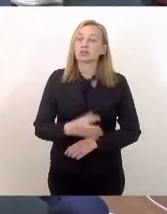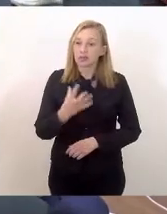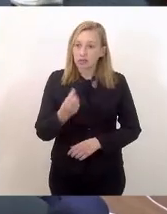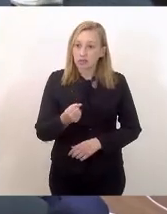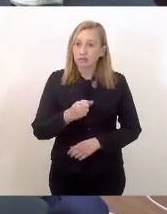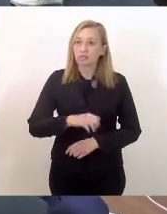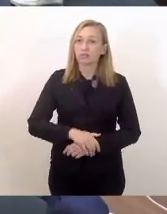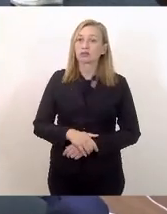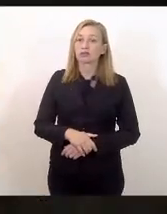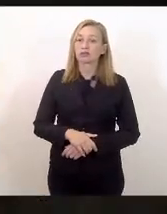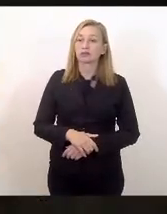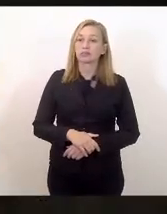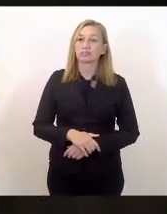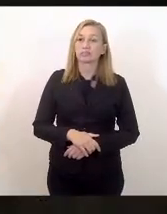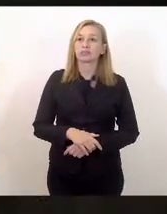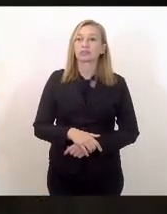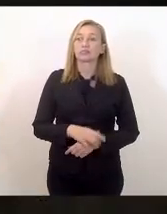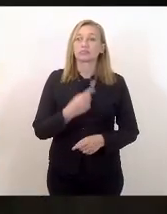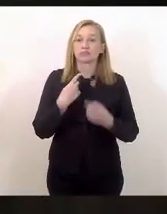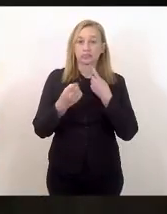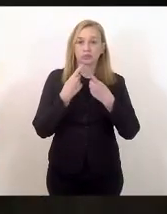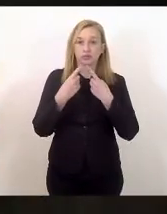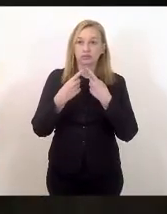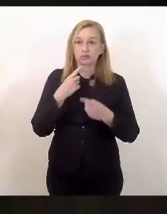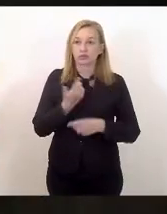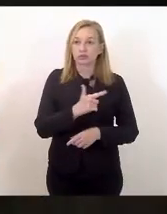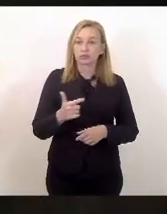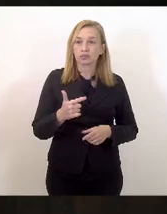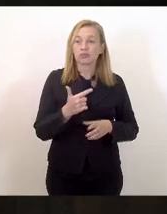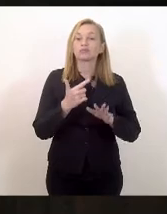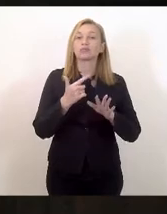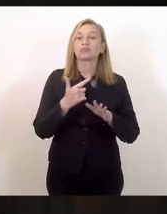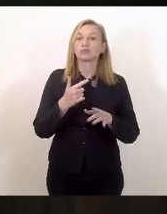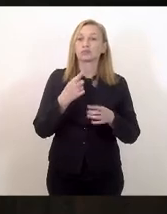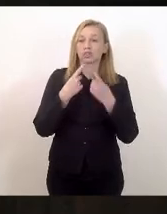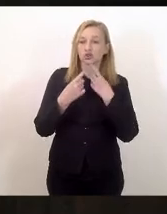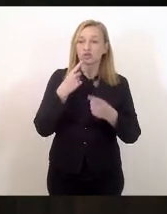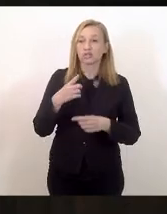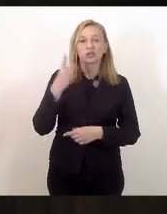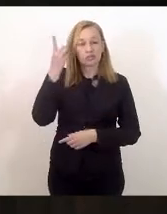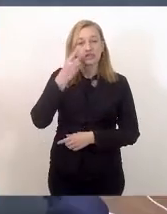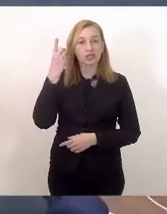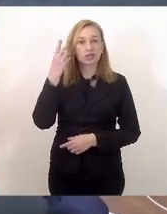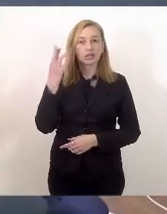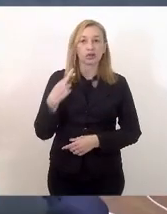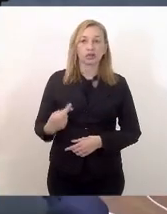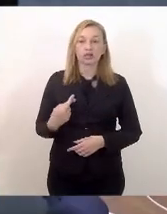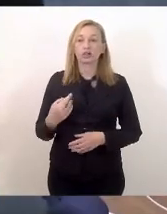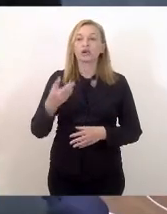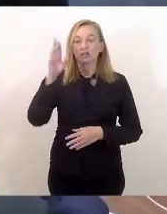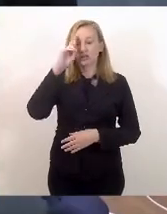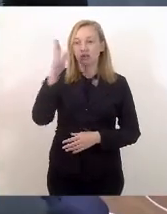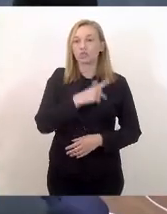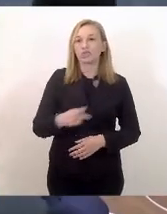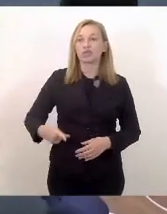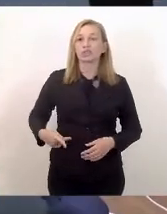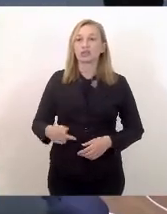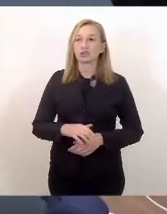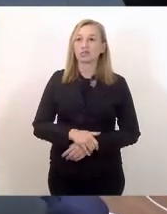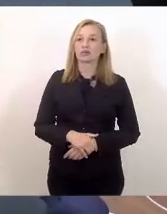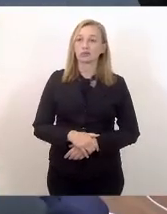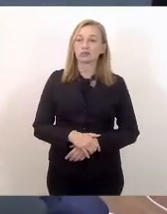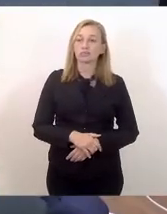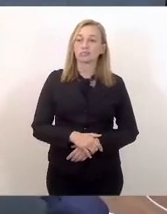favorável. Os pareceres emitidos em discussão. Para discutir, deputada Renata Souza. Senhor presidente,